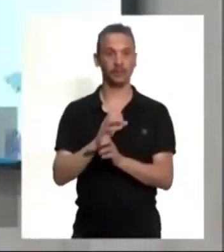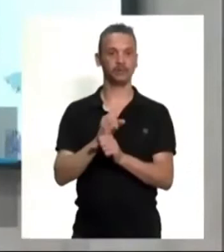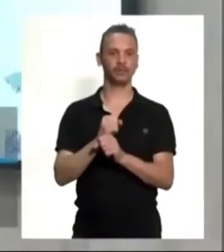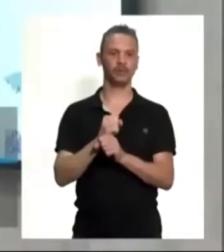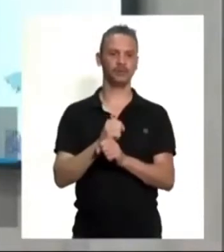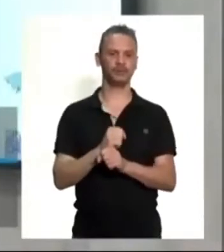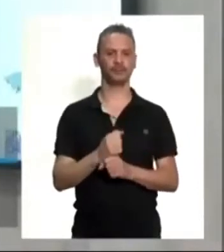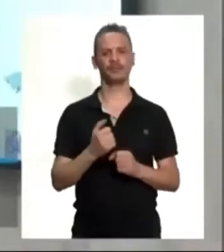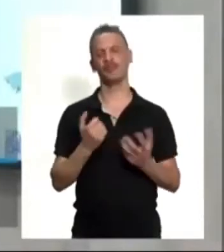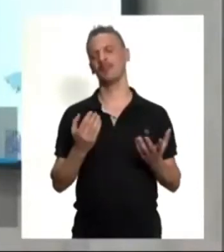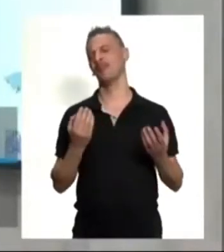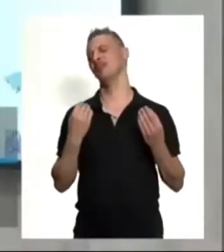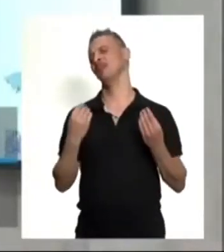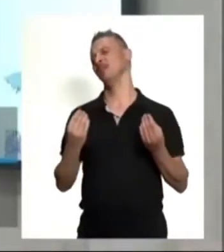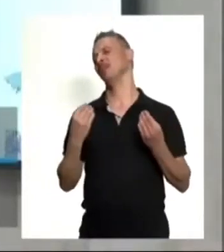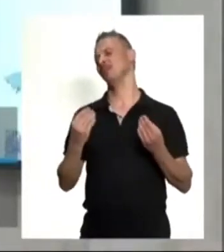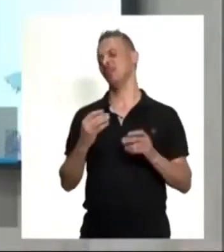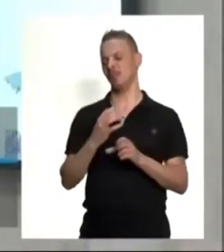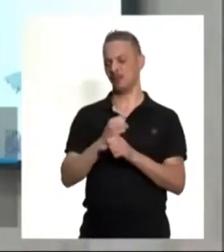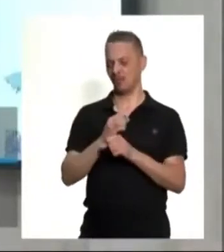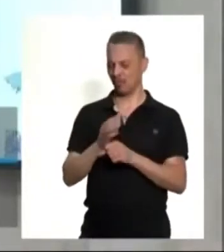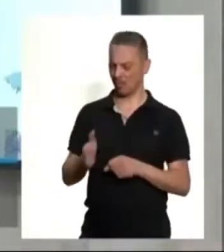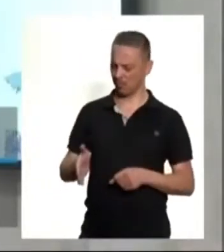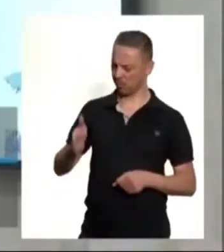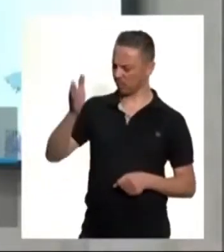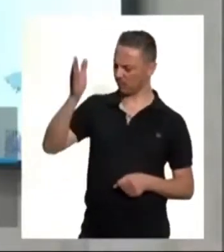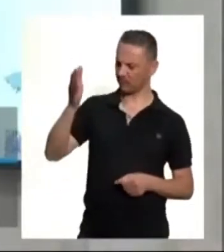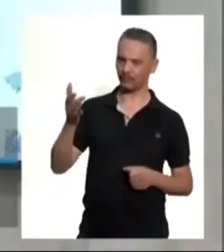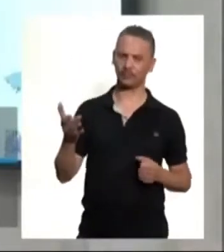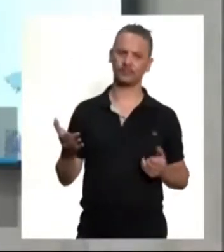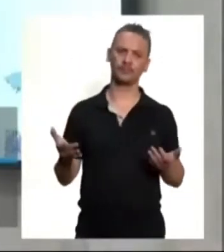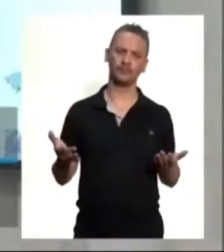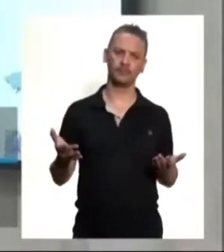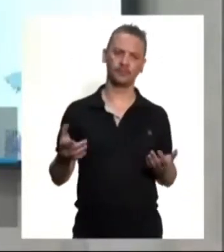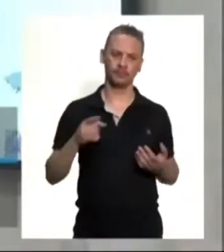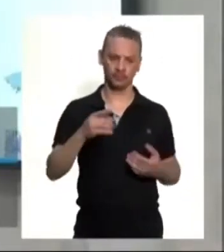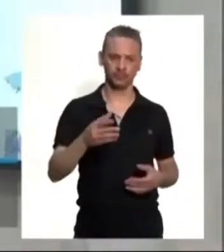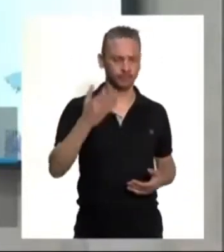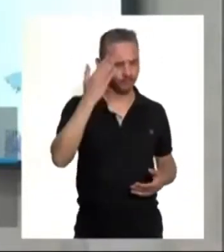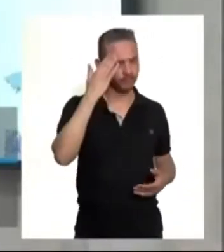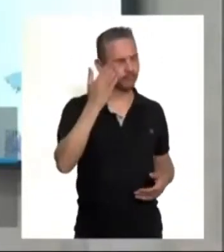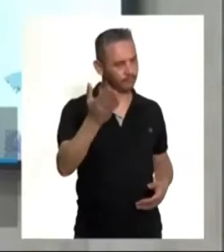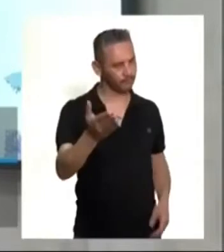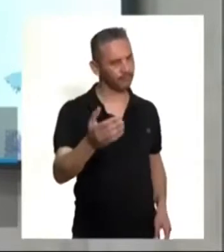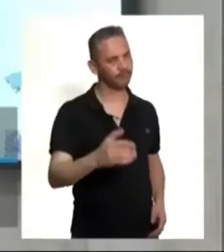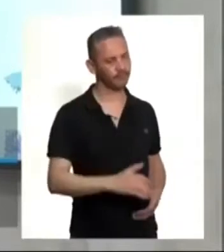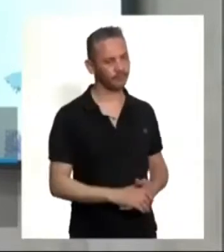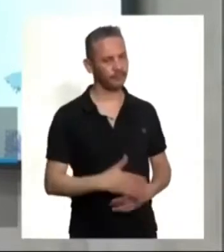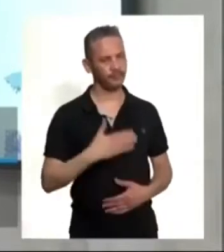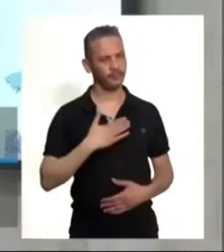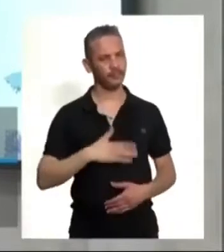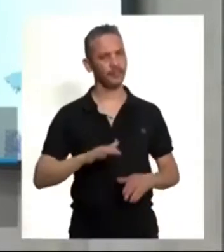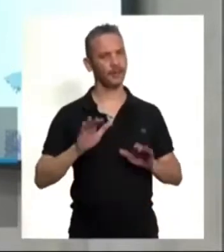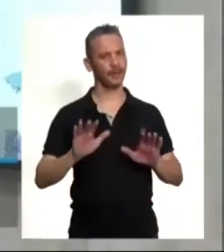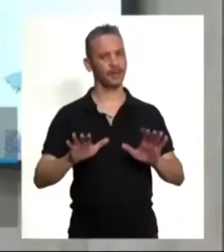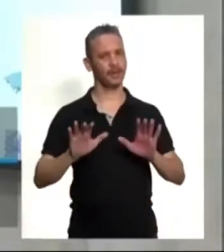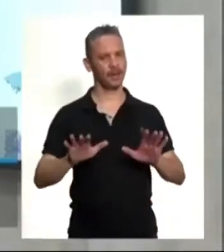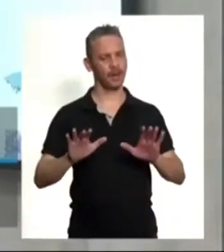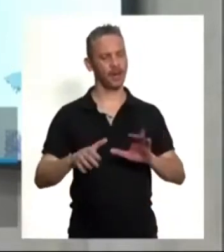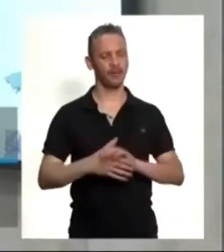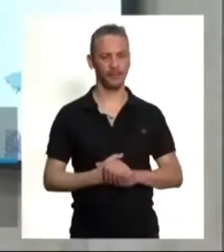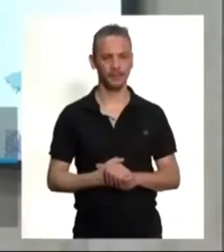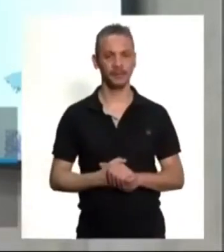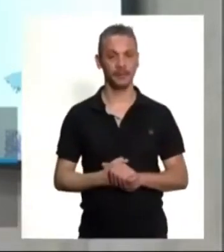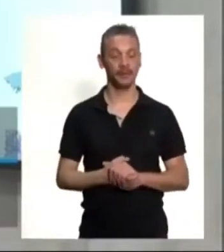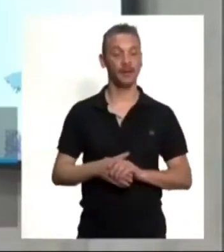Fredão, e como é que eu faço para calcular a área de uma face? Ô, velho, serião, posso falar? Relaxa. A maior parte